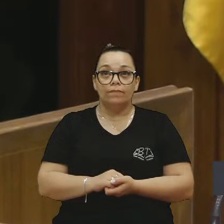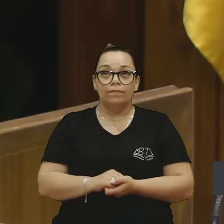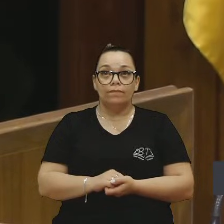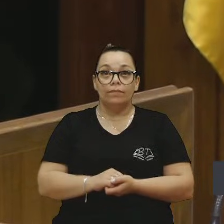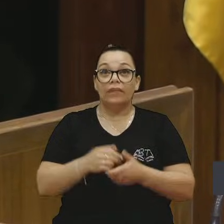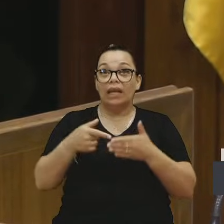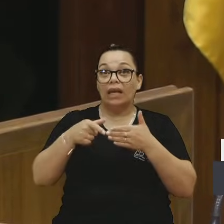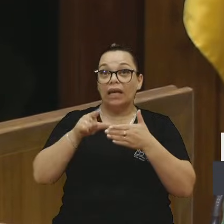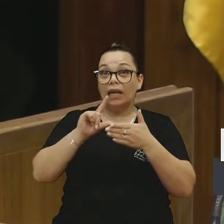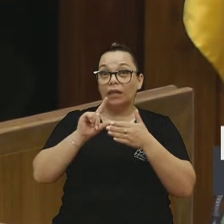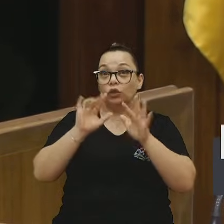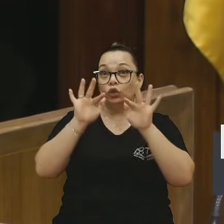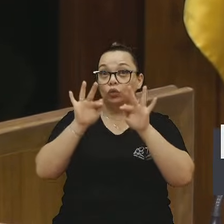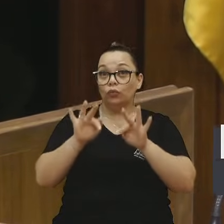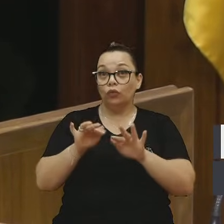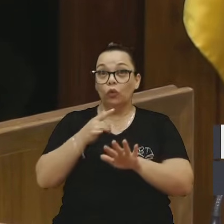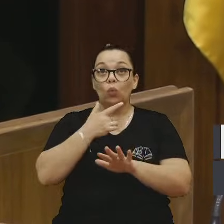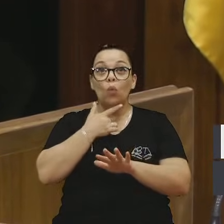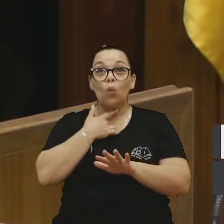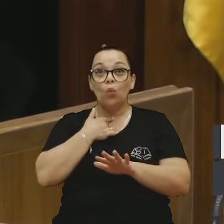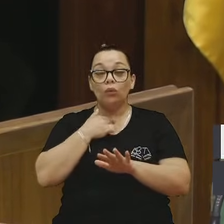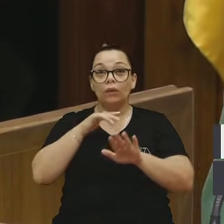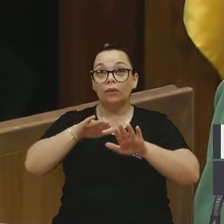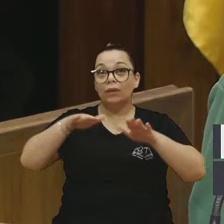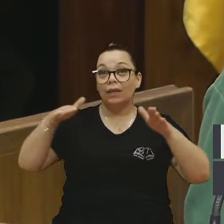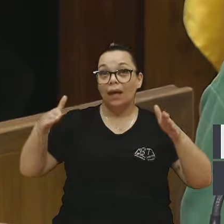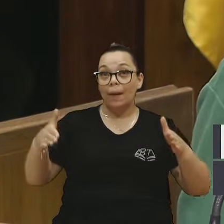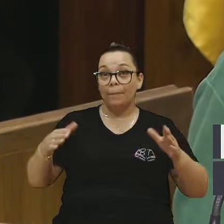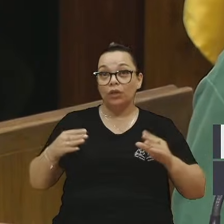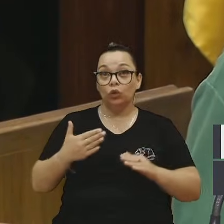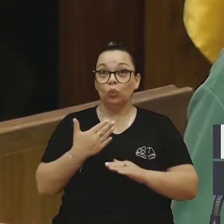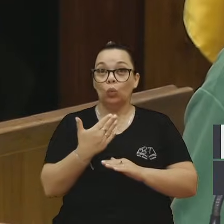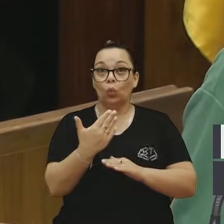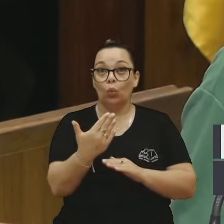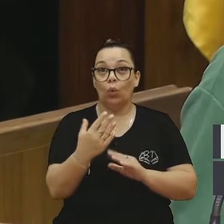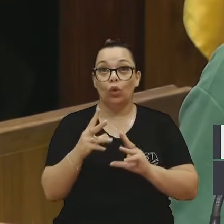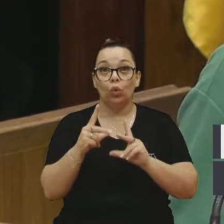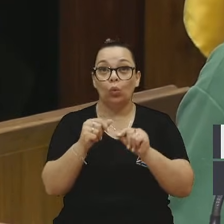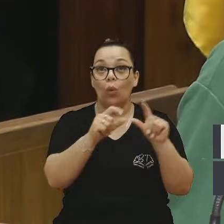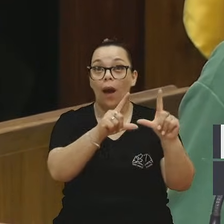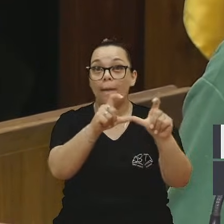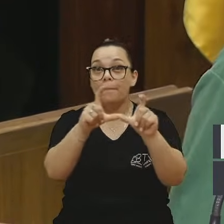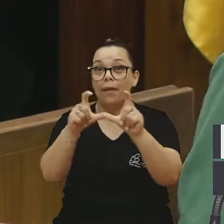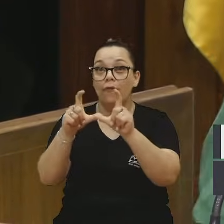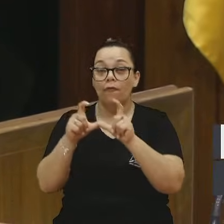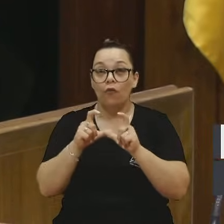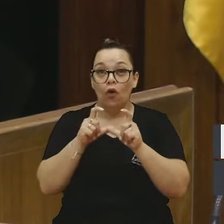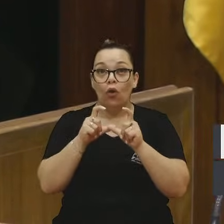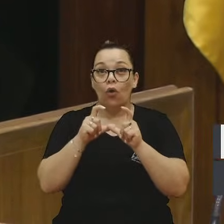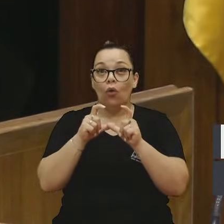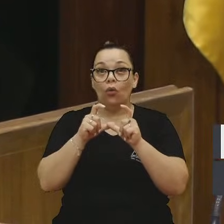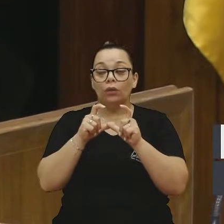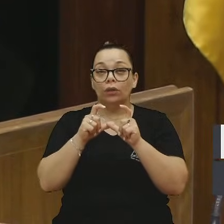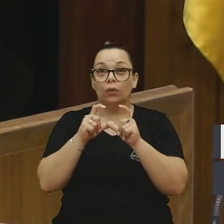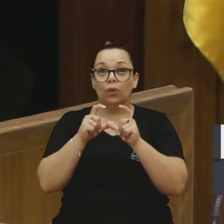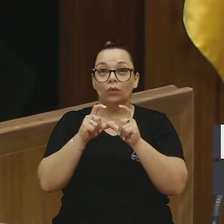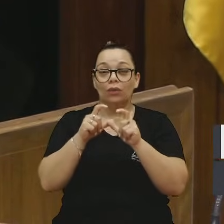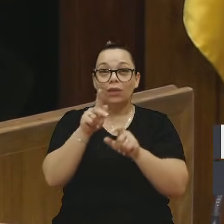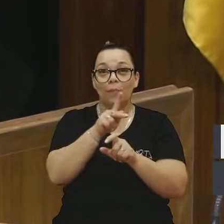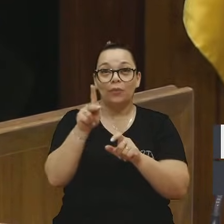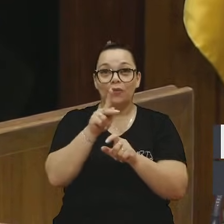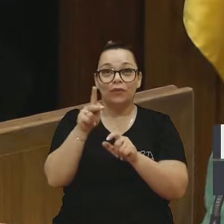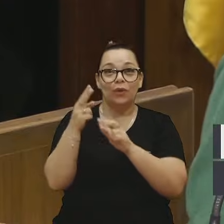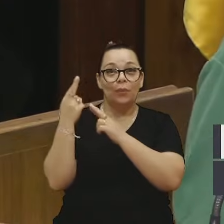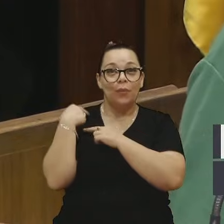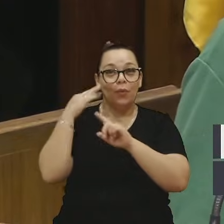Antes de a gente encerrar, eu gostaria que a mesa viesse aqui à frente para a gente tirar uma foto com a nossa patrona, que a gente não fez